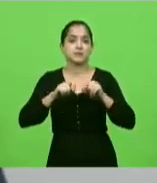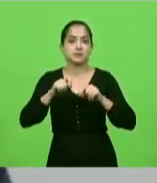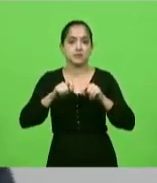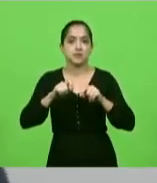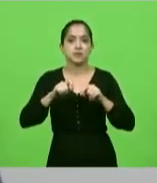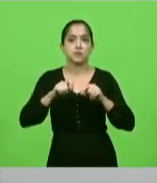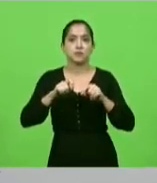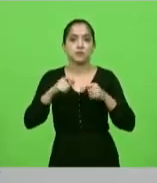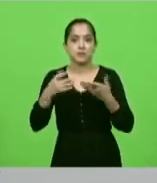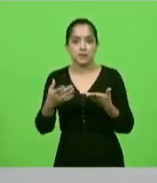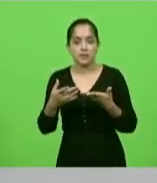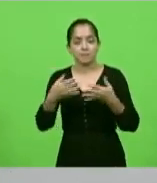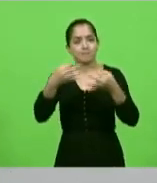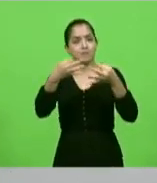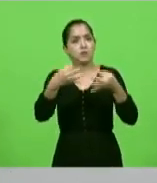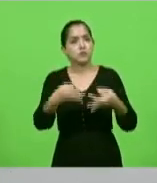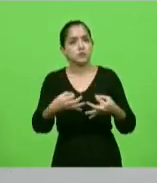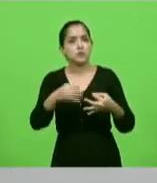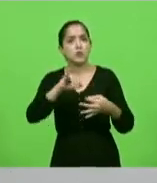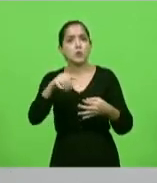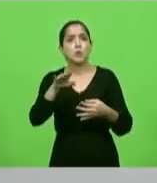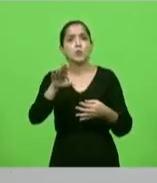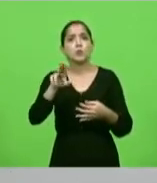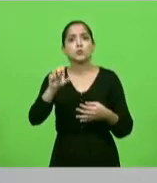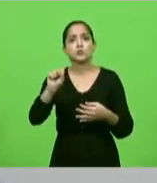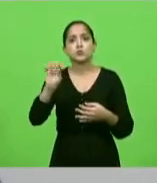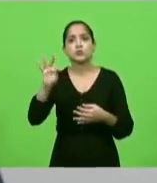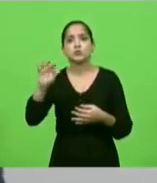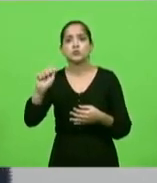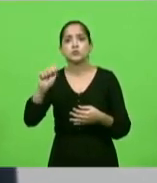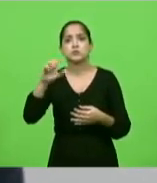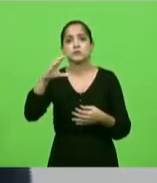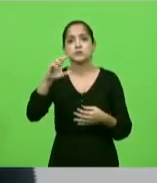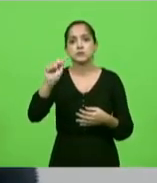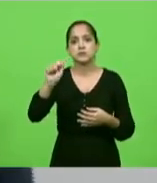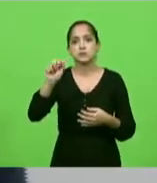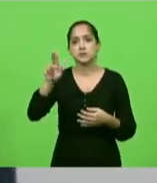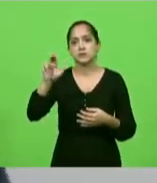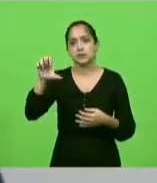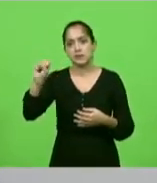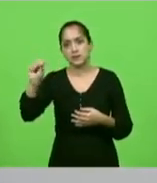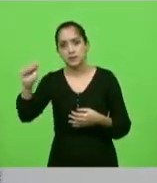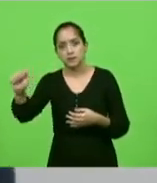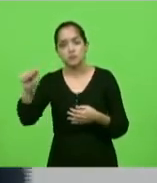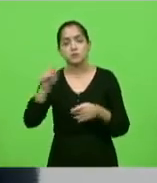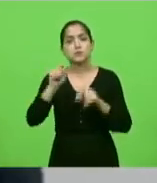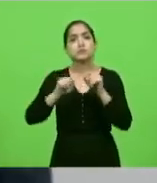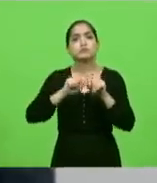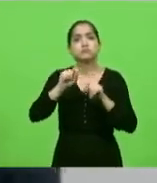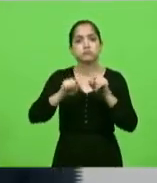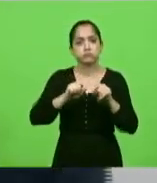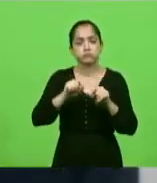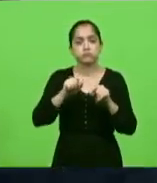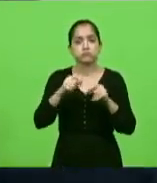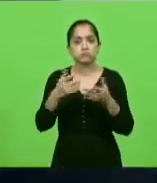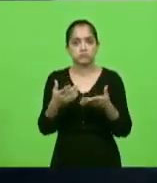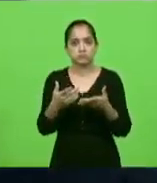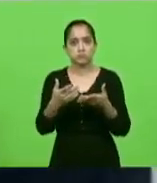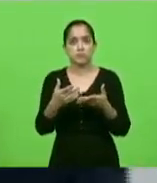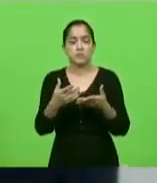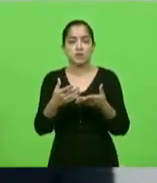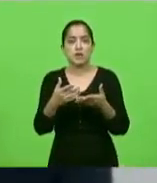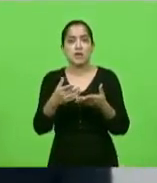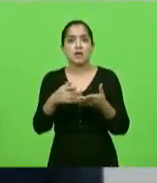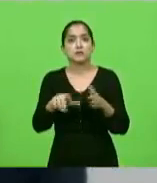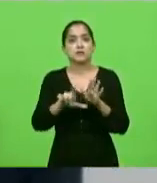que consiste a justa causa, tanto dita hoje durante esse julgamento. É lugar comum na doutrina e